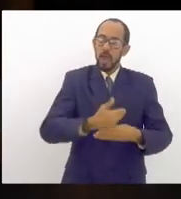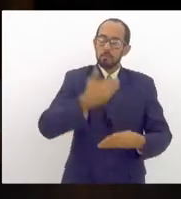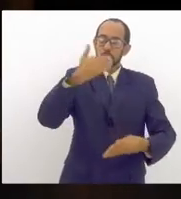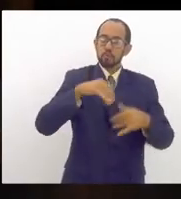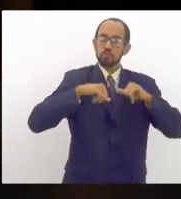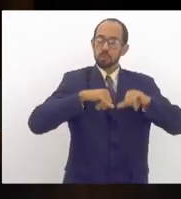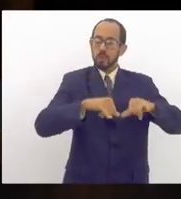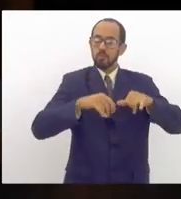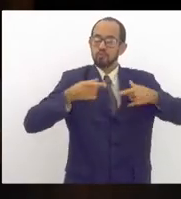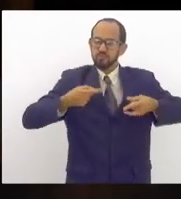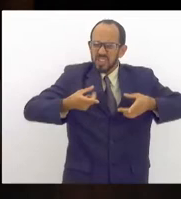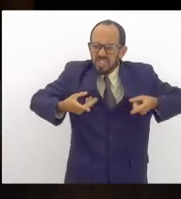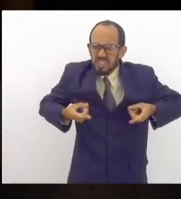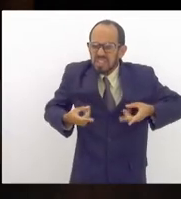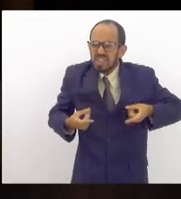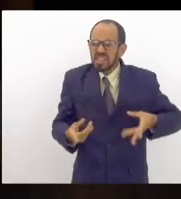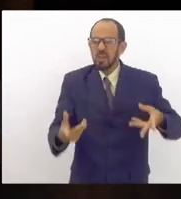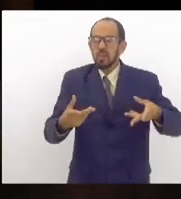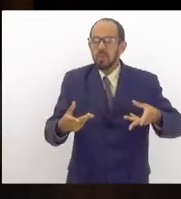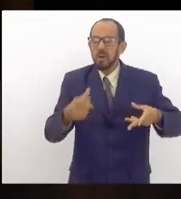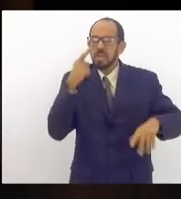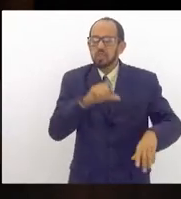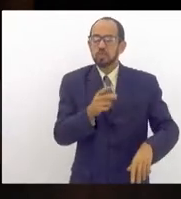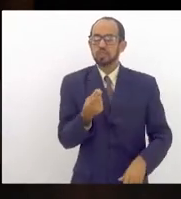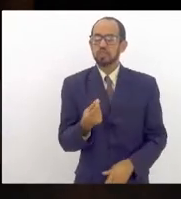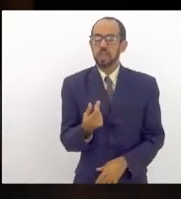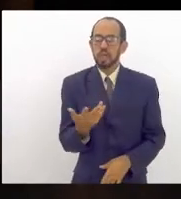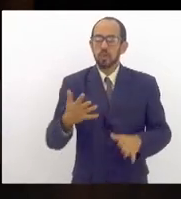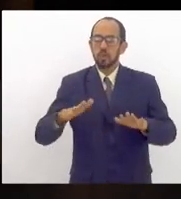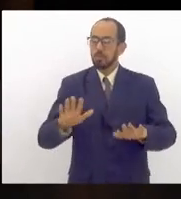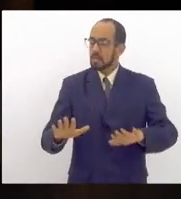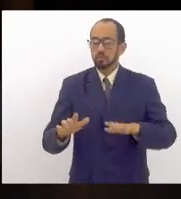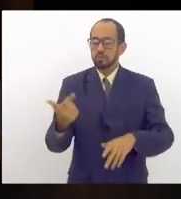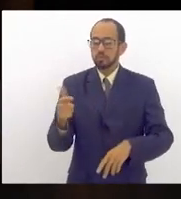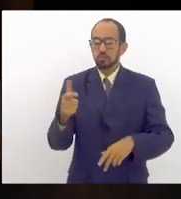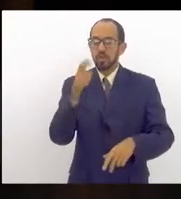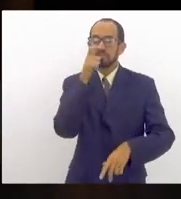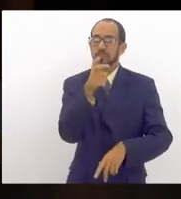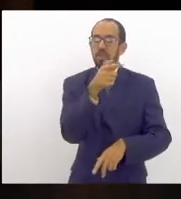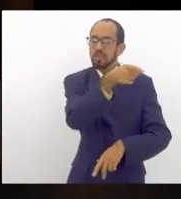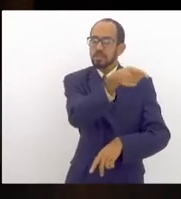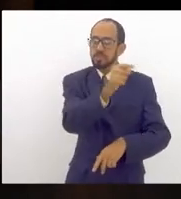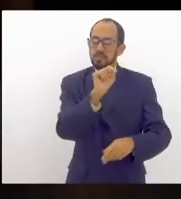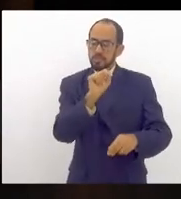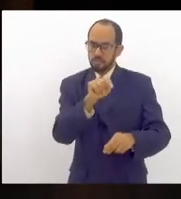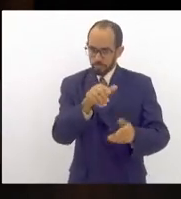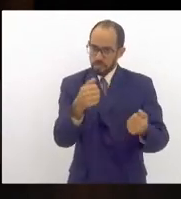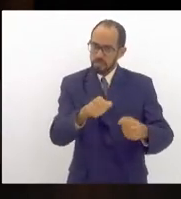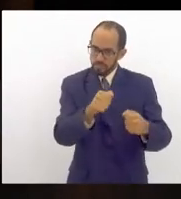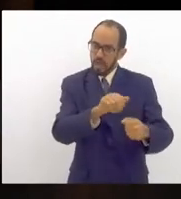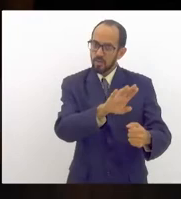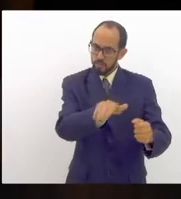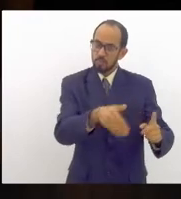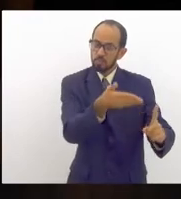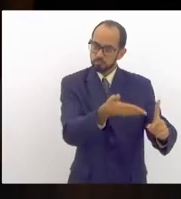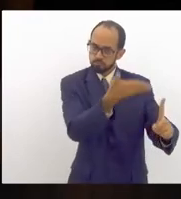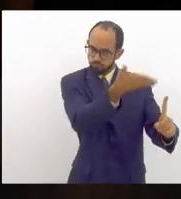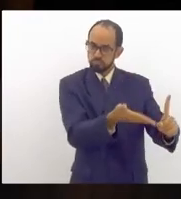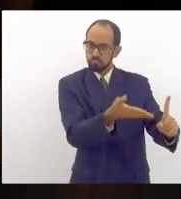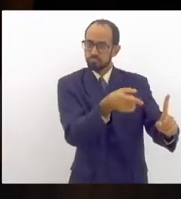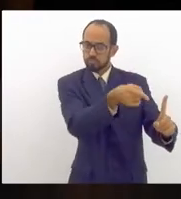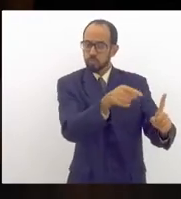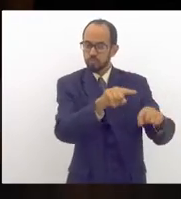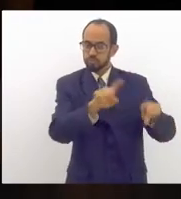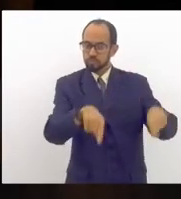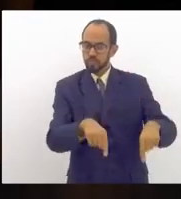muito ganharam muito dinheiro na pandemia e não teve é isso refletido em benefício por trabalhador só tem é